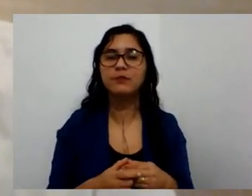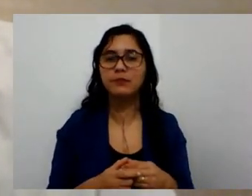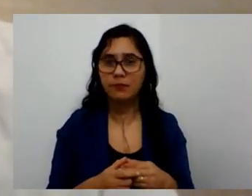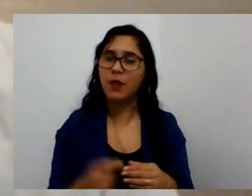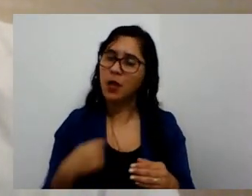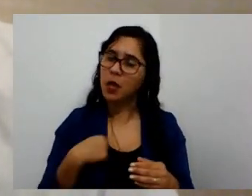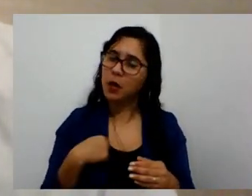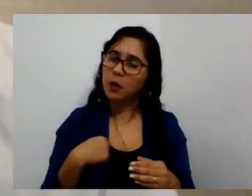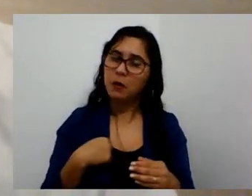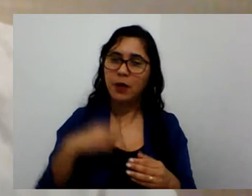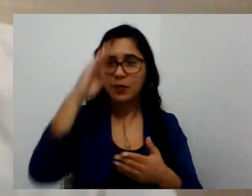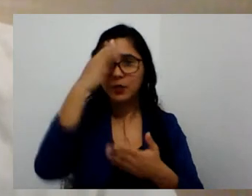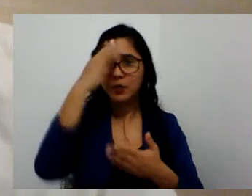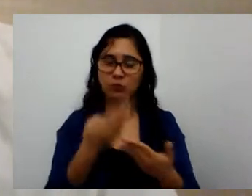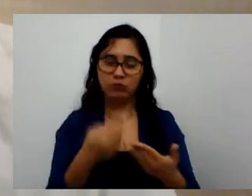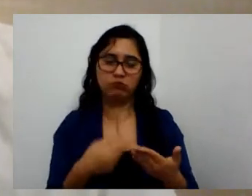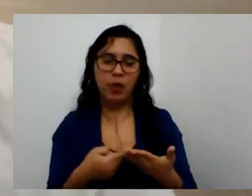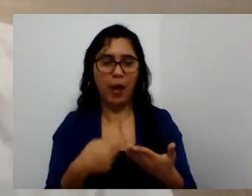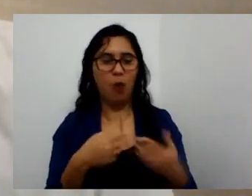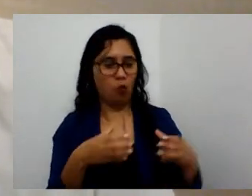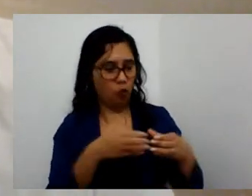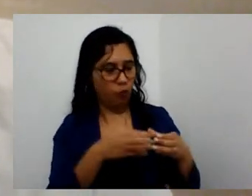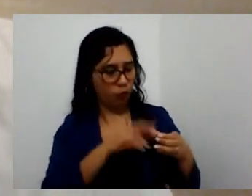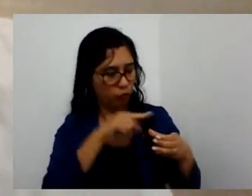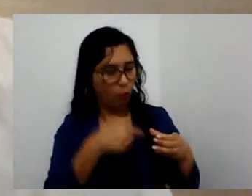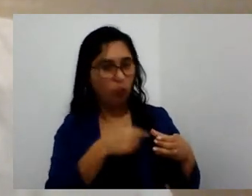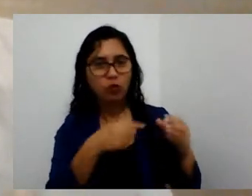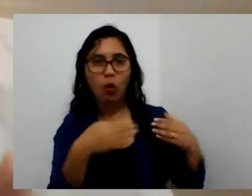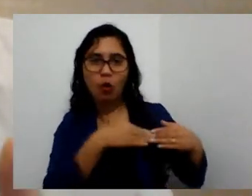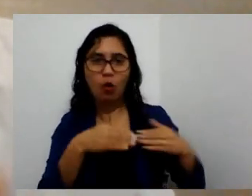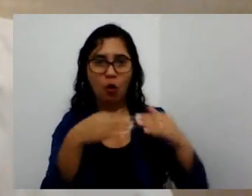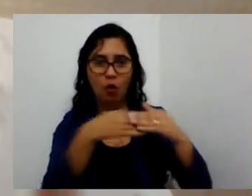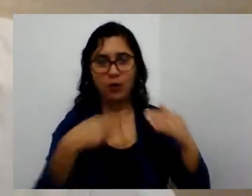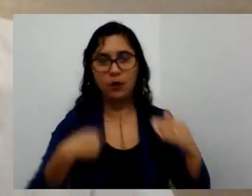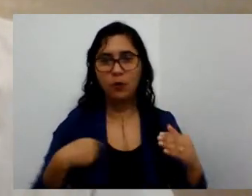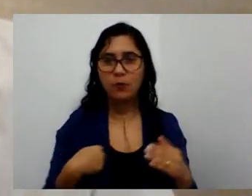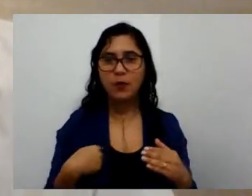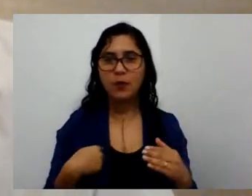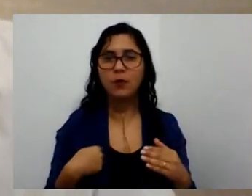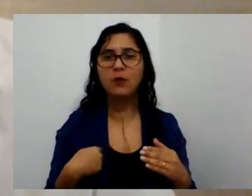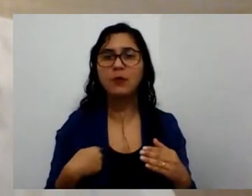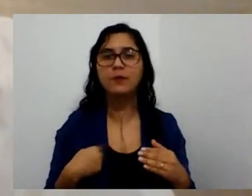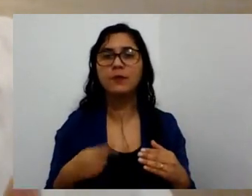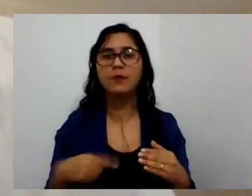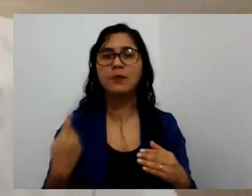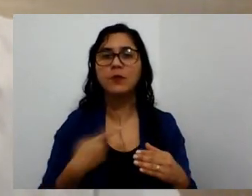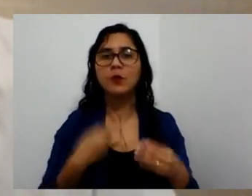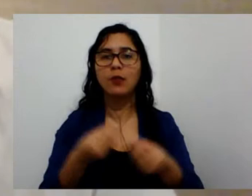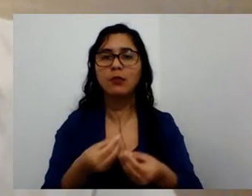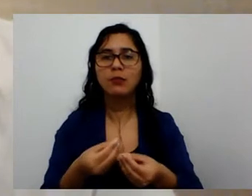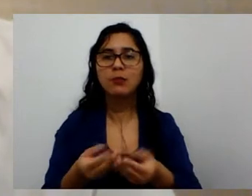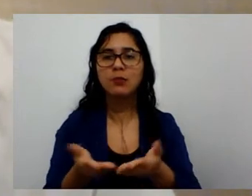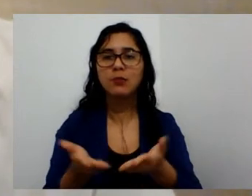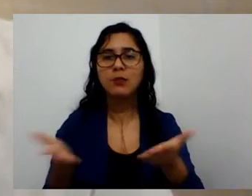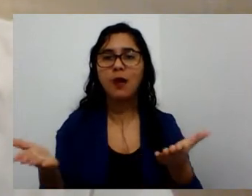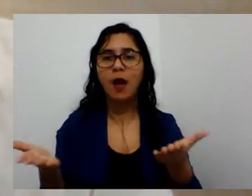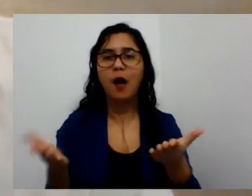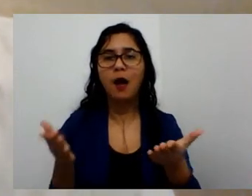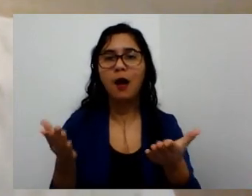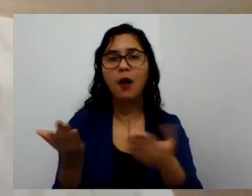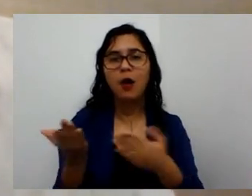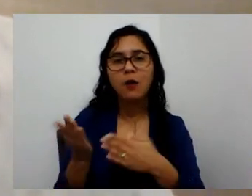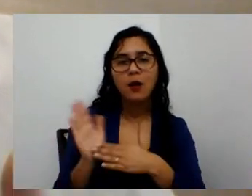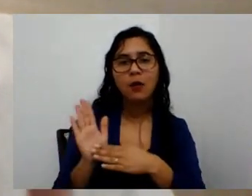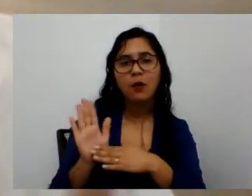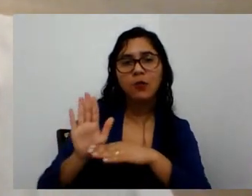que falo em nome de toda a comissão, nós oferecemos, né, uma pequena contribuição